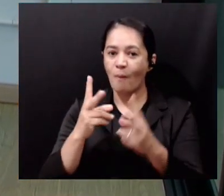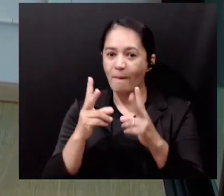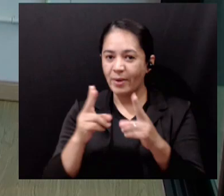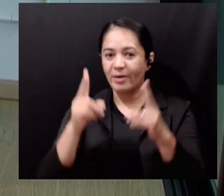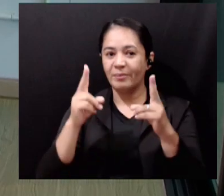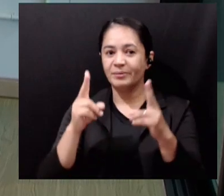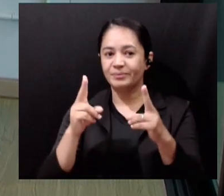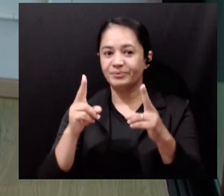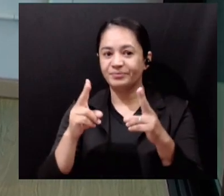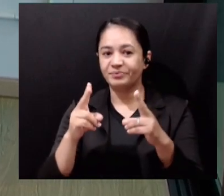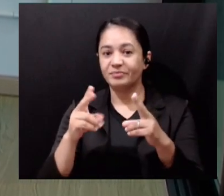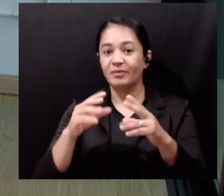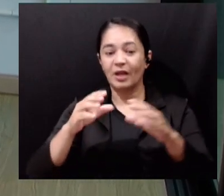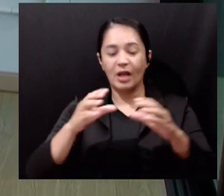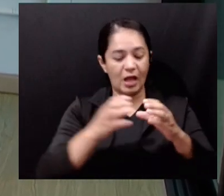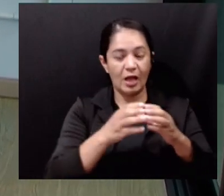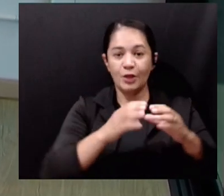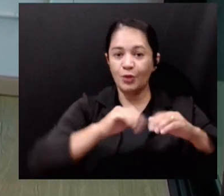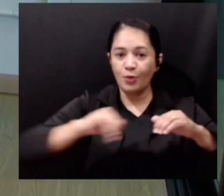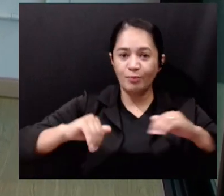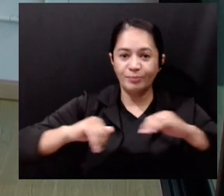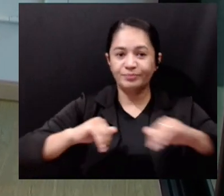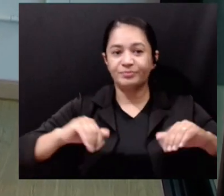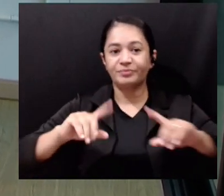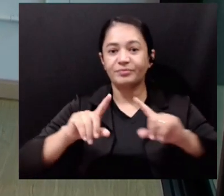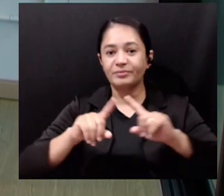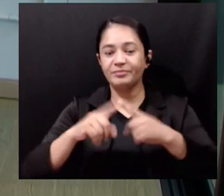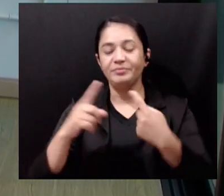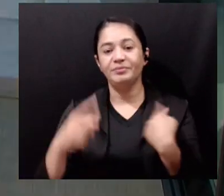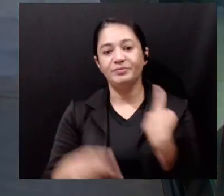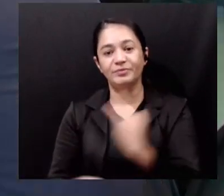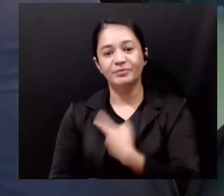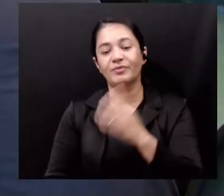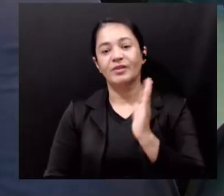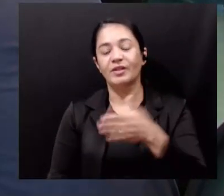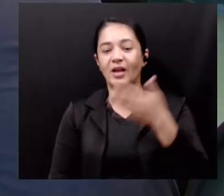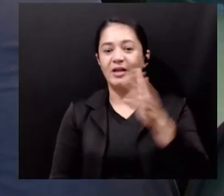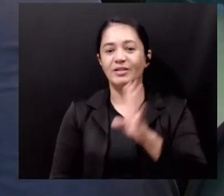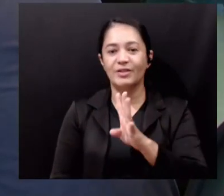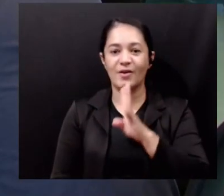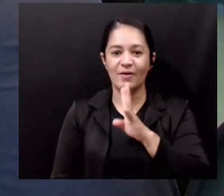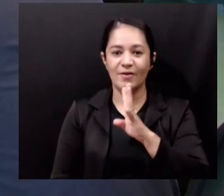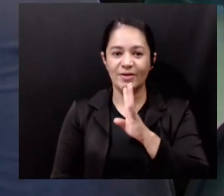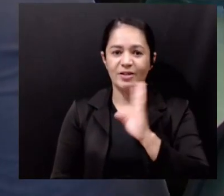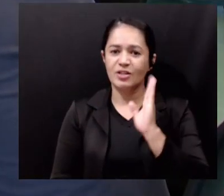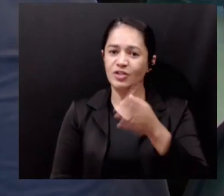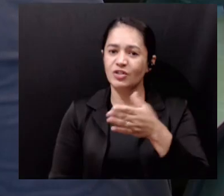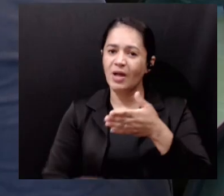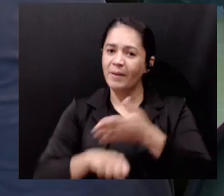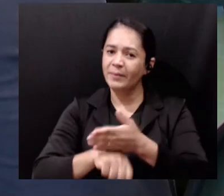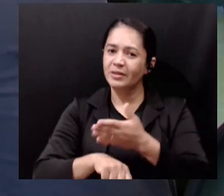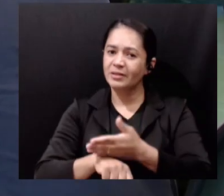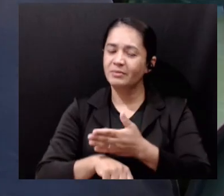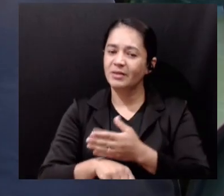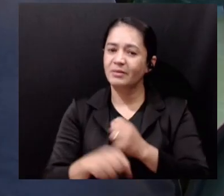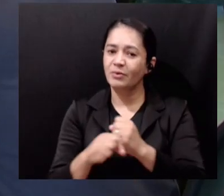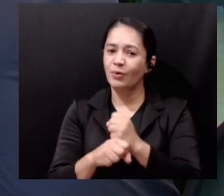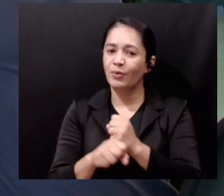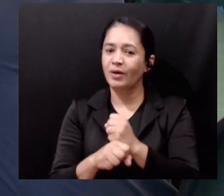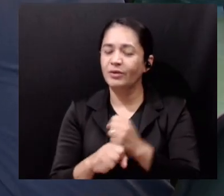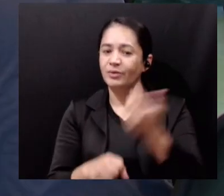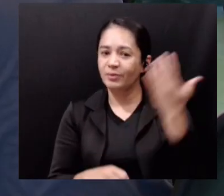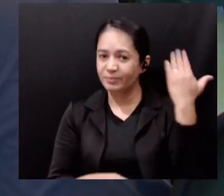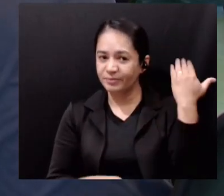exatamente, mas a gente já se conhecia e a gente já havia participado também no ano anterior. Com um projeto.